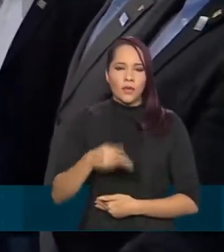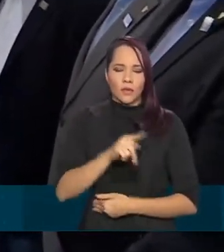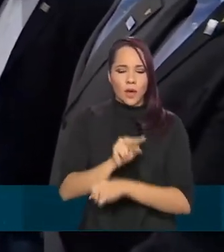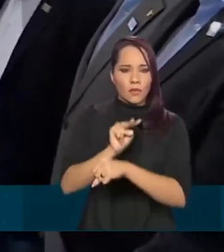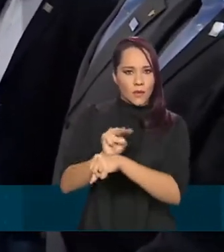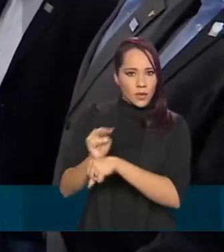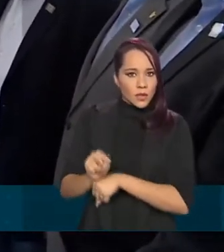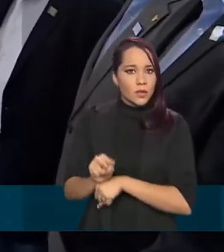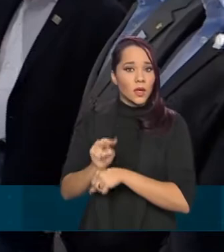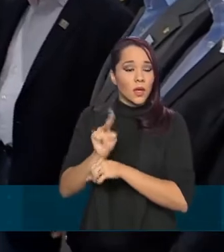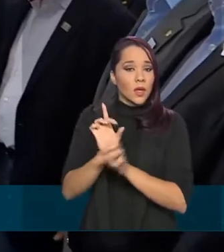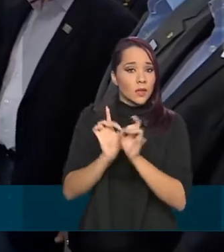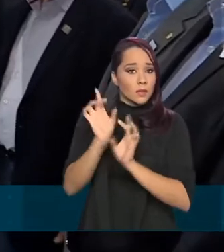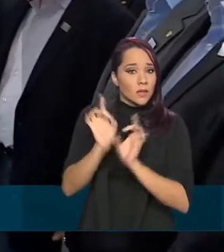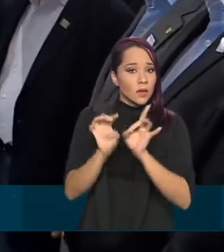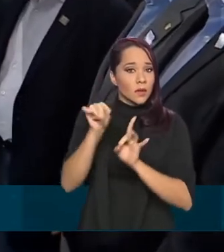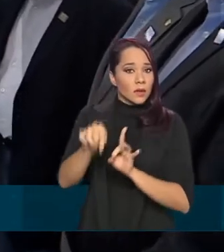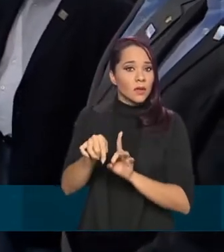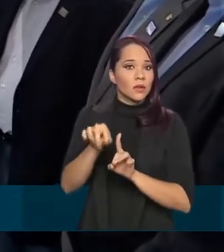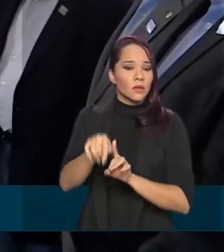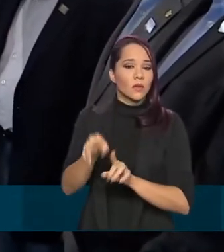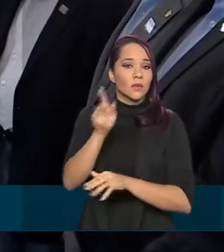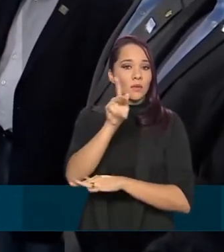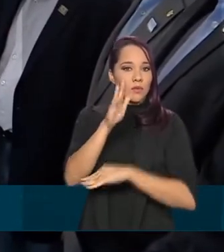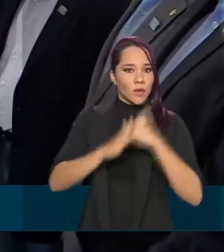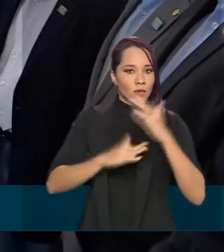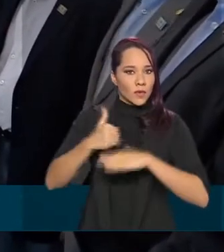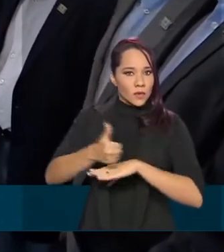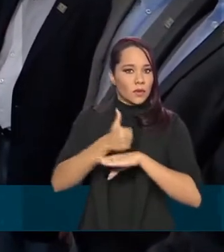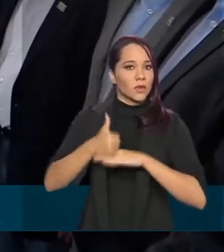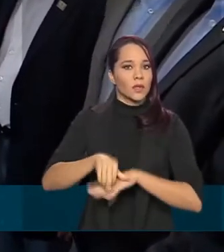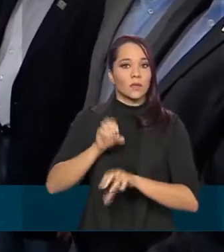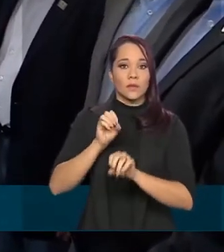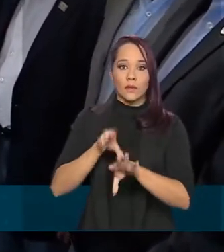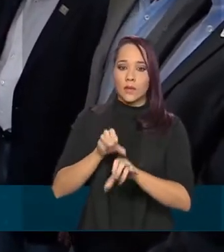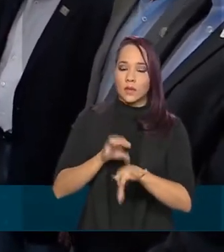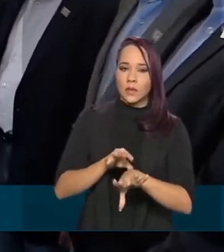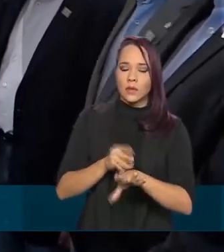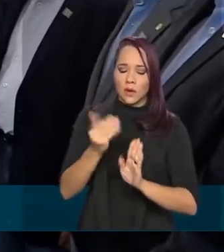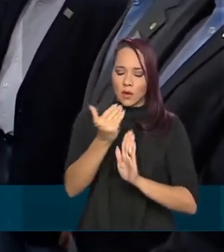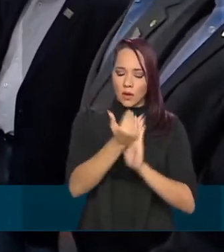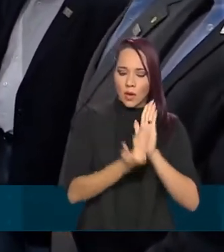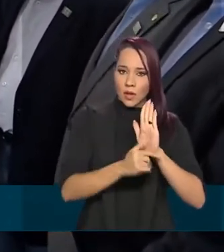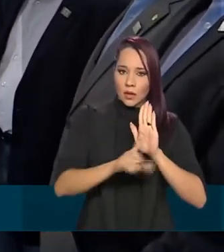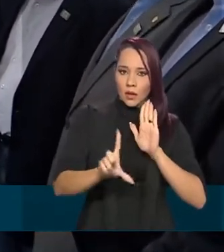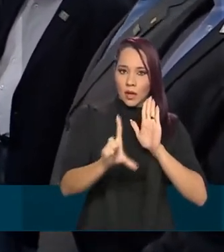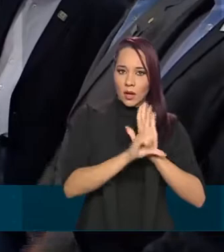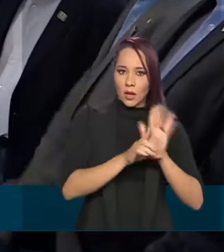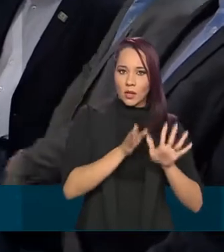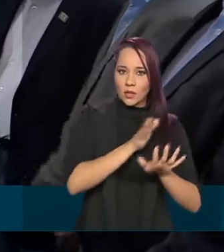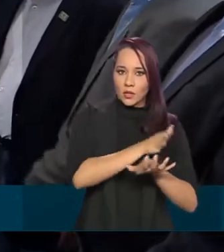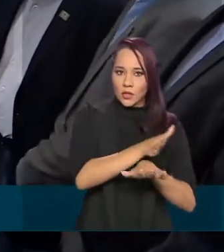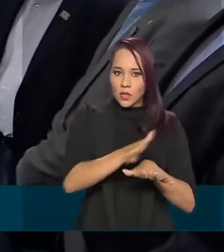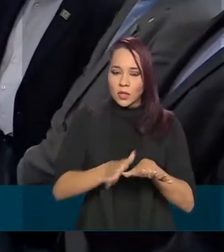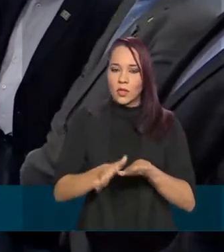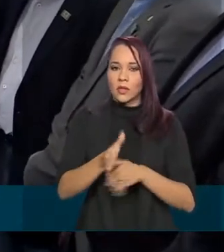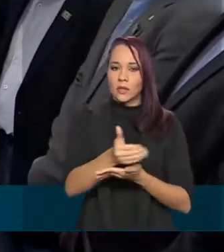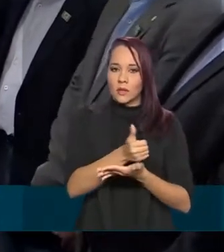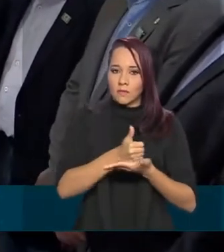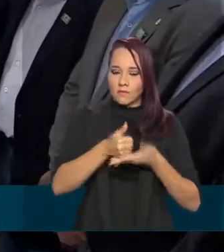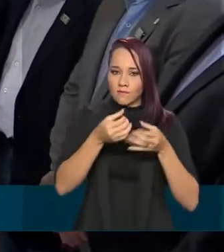a exclusividade das atribuições dos profissionais da educação previstas na Lei de Diretrizes e